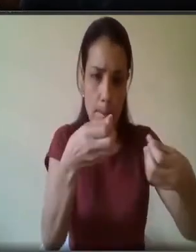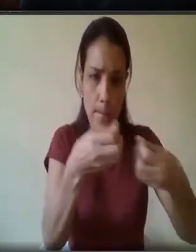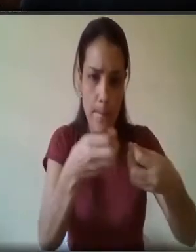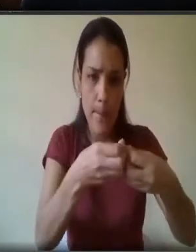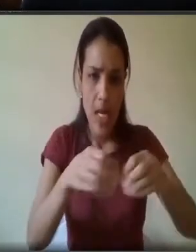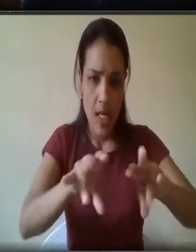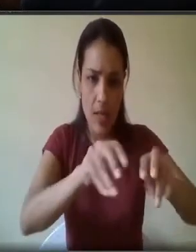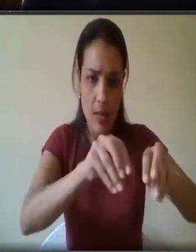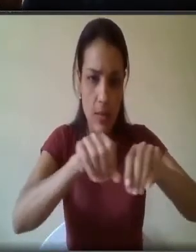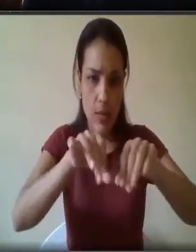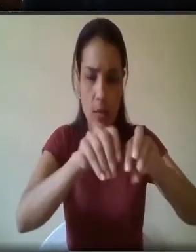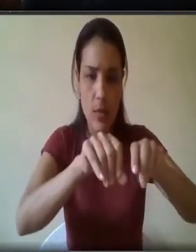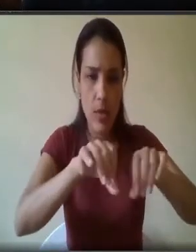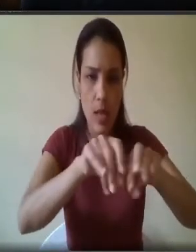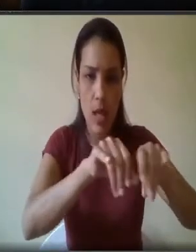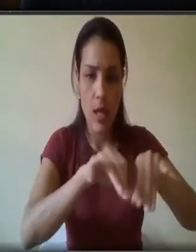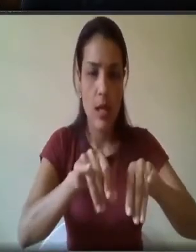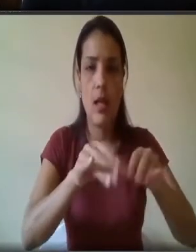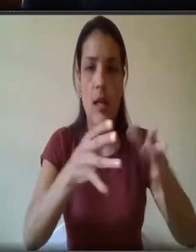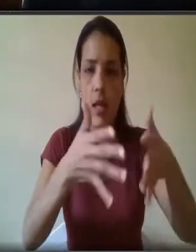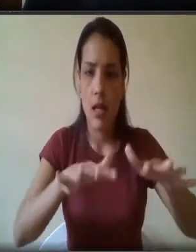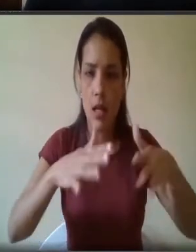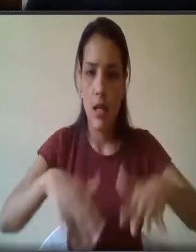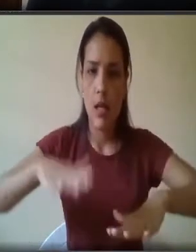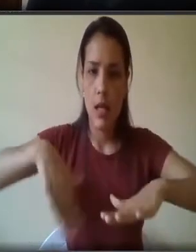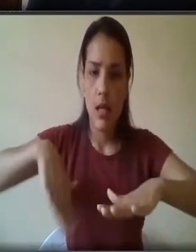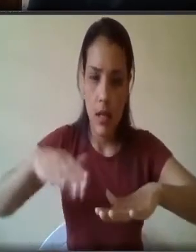é terrível. Tá?